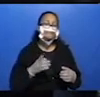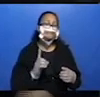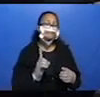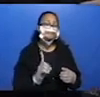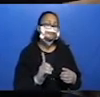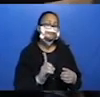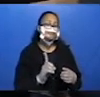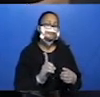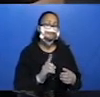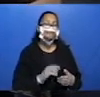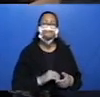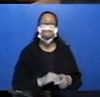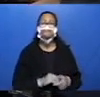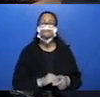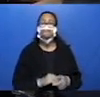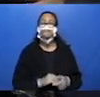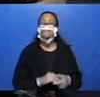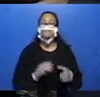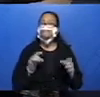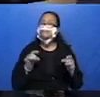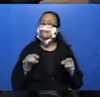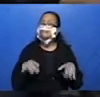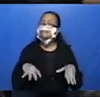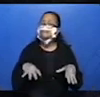O que me sobrou aqui?